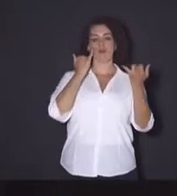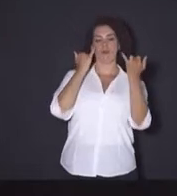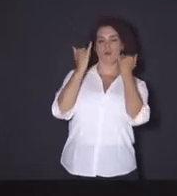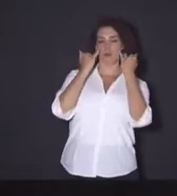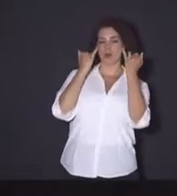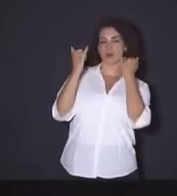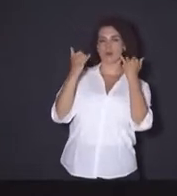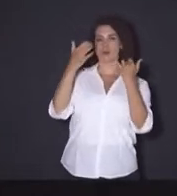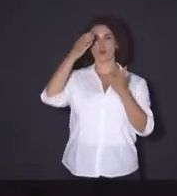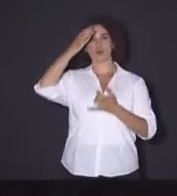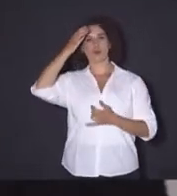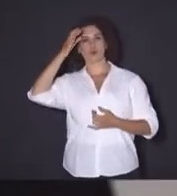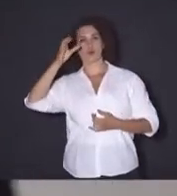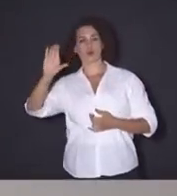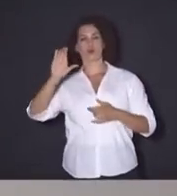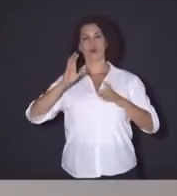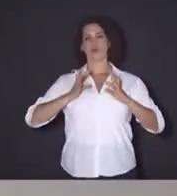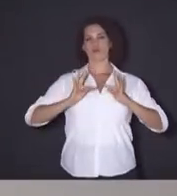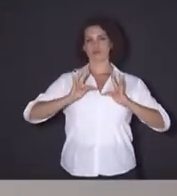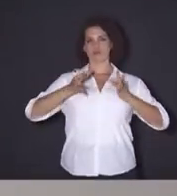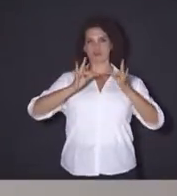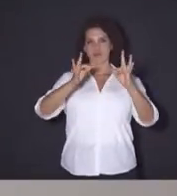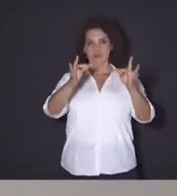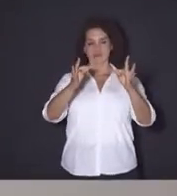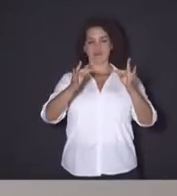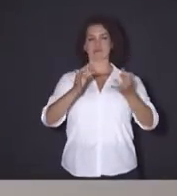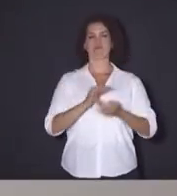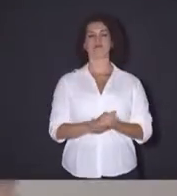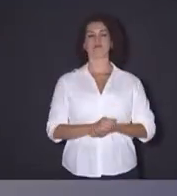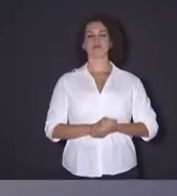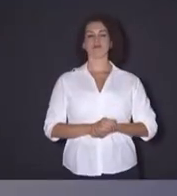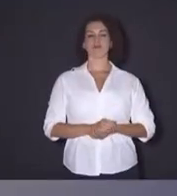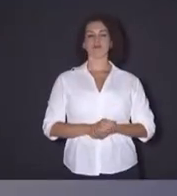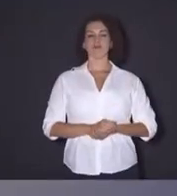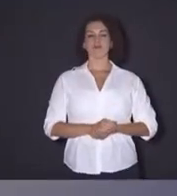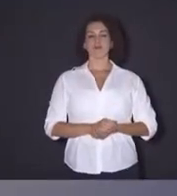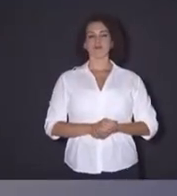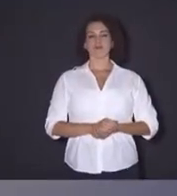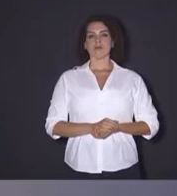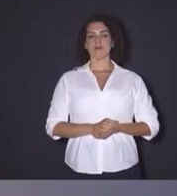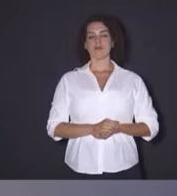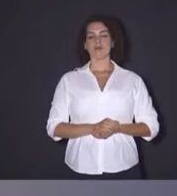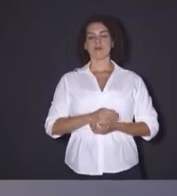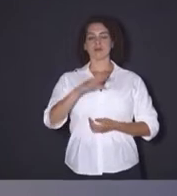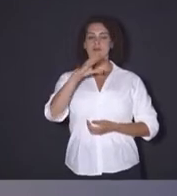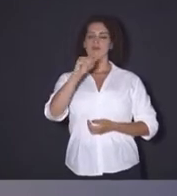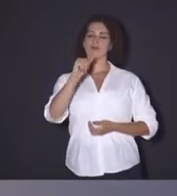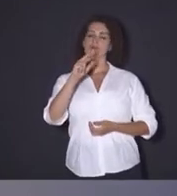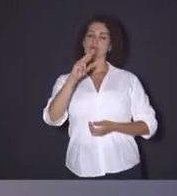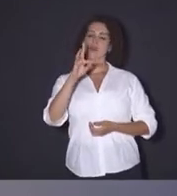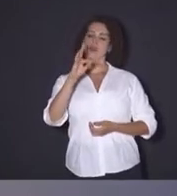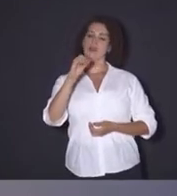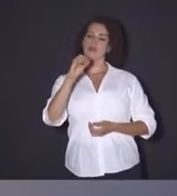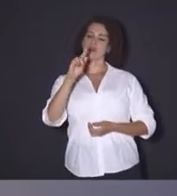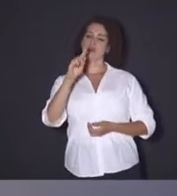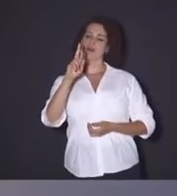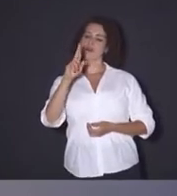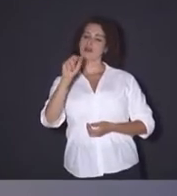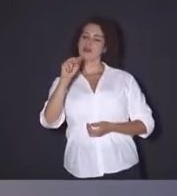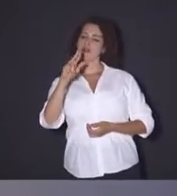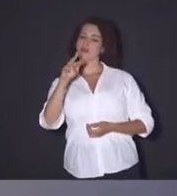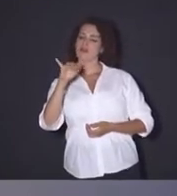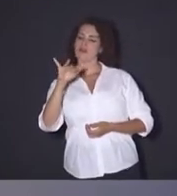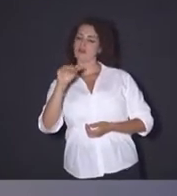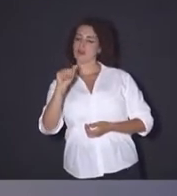cultura e tecnologia. O que eu chamo aqui de cartografias da cultura WIC é exatamente